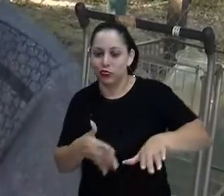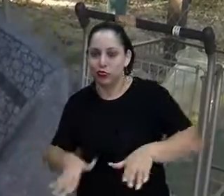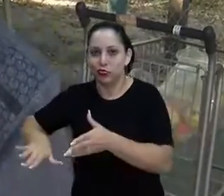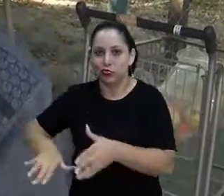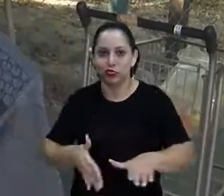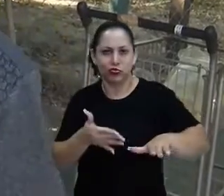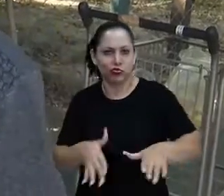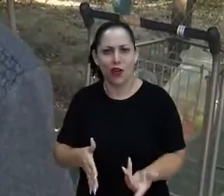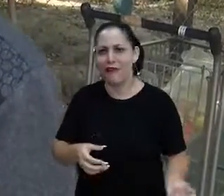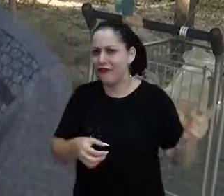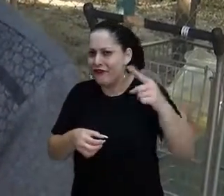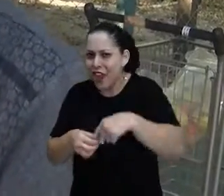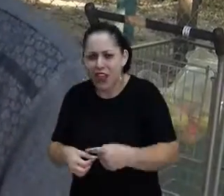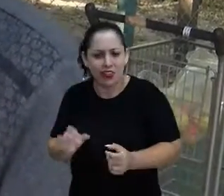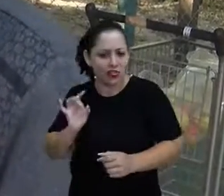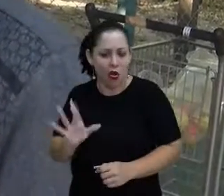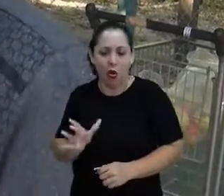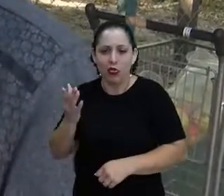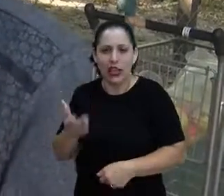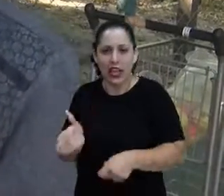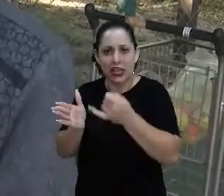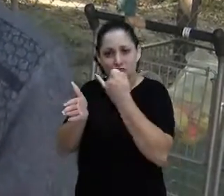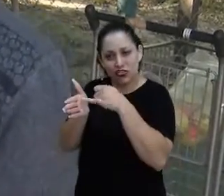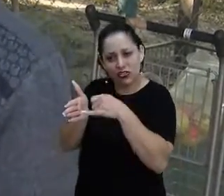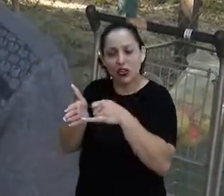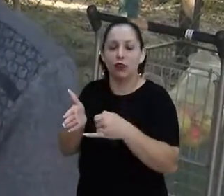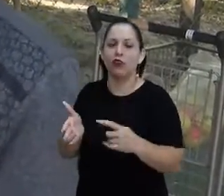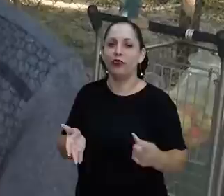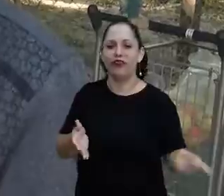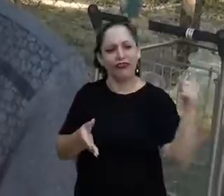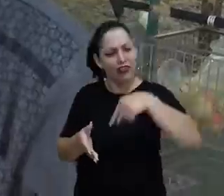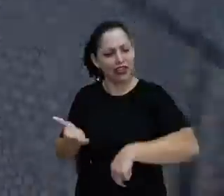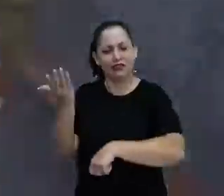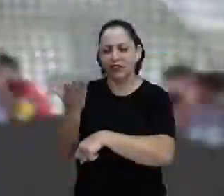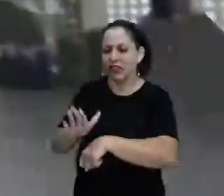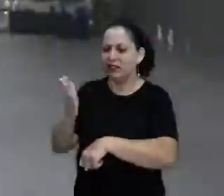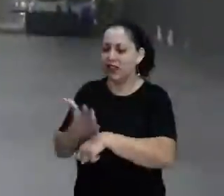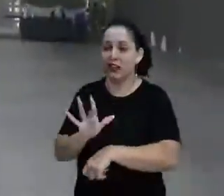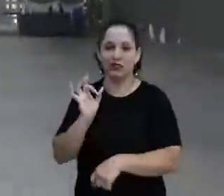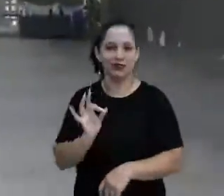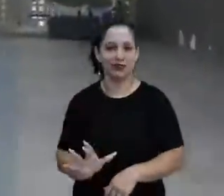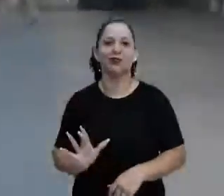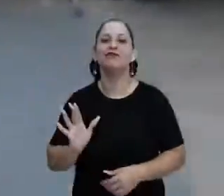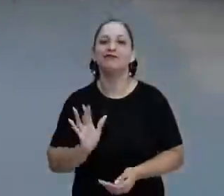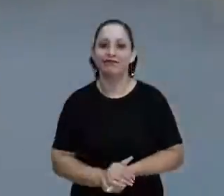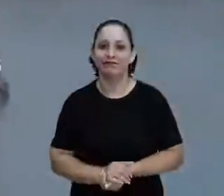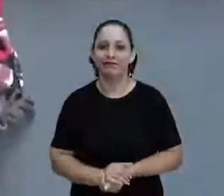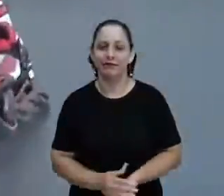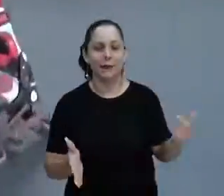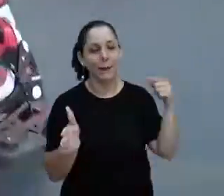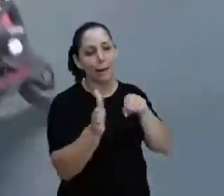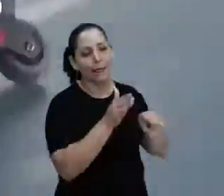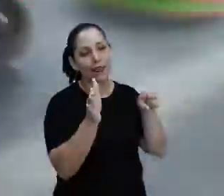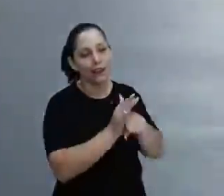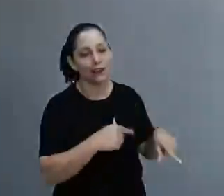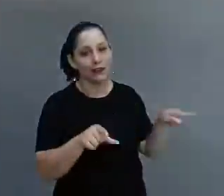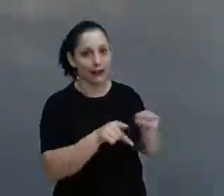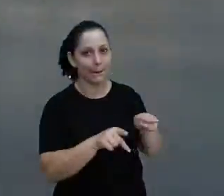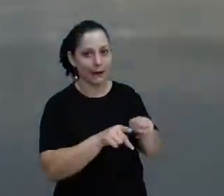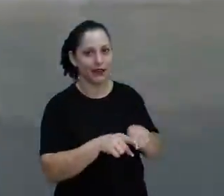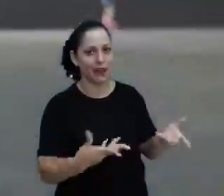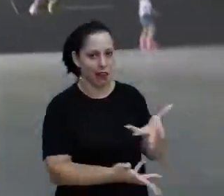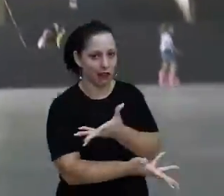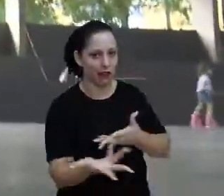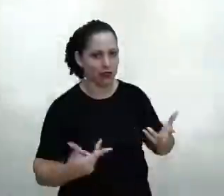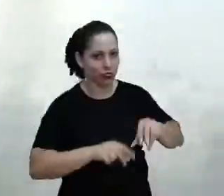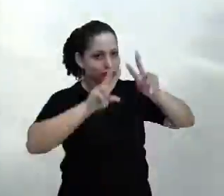vir treinar com os professores. Se inscreve lá em cima e pratica de hóquei. A outra pergunta que eu tinha é justamente em relação a isso.